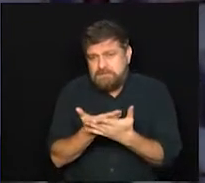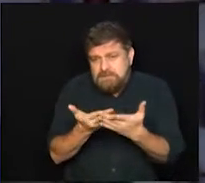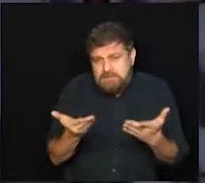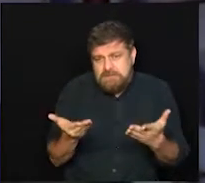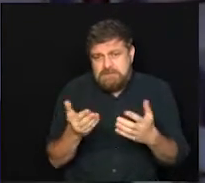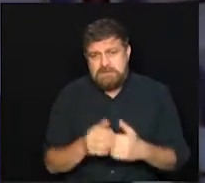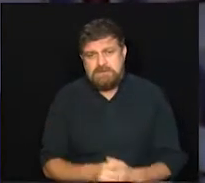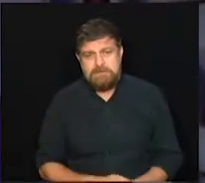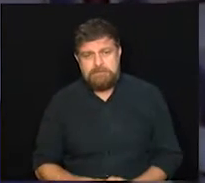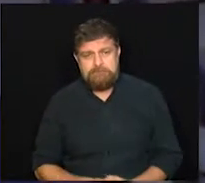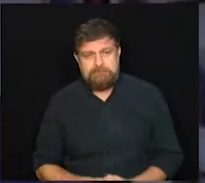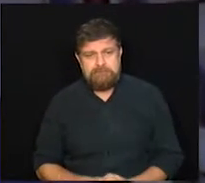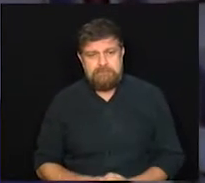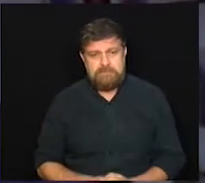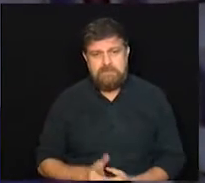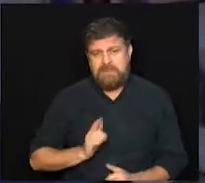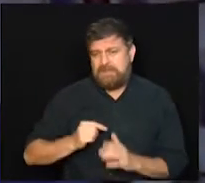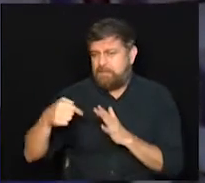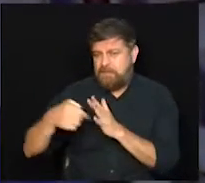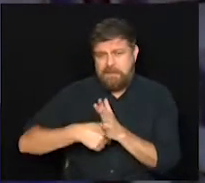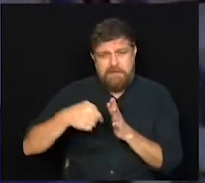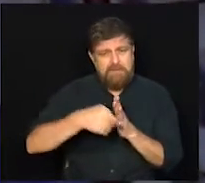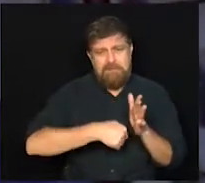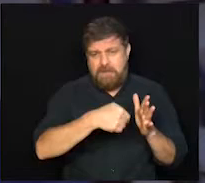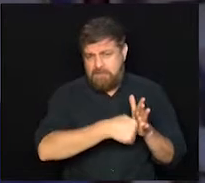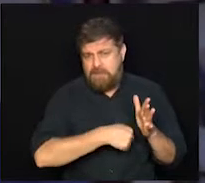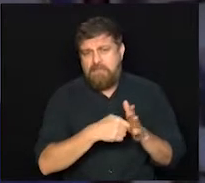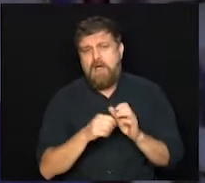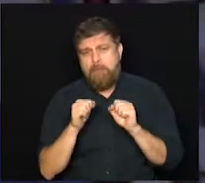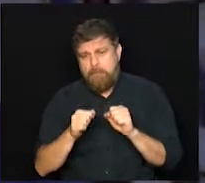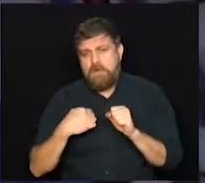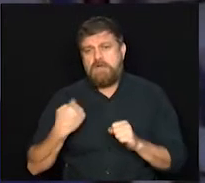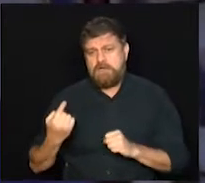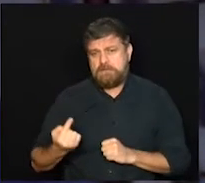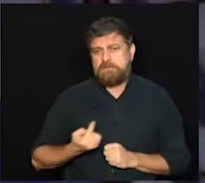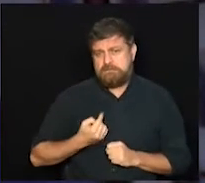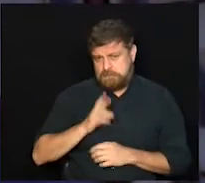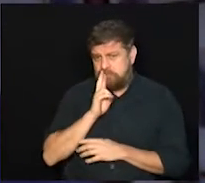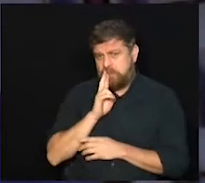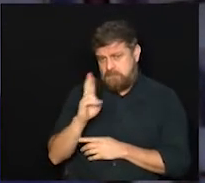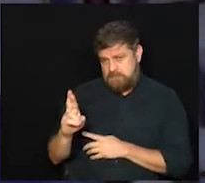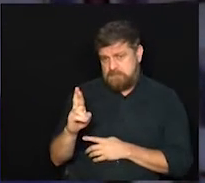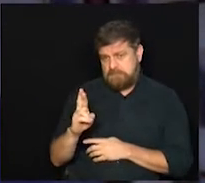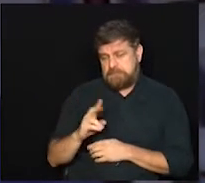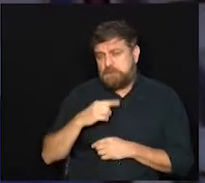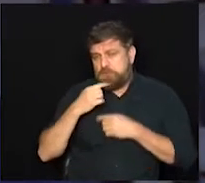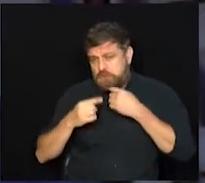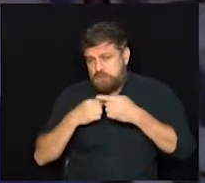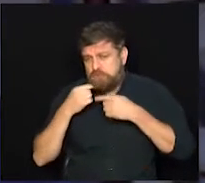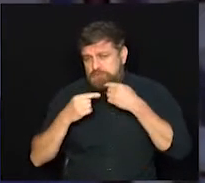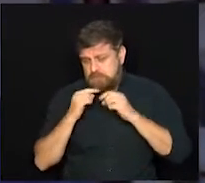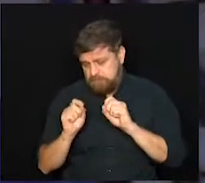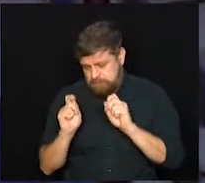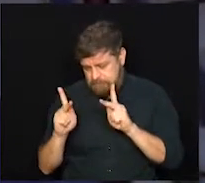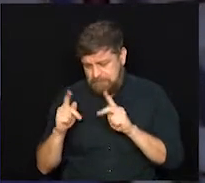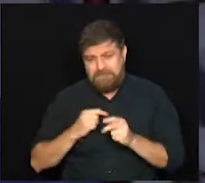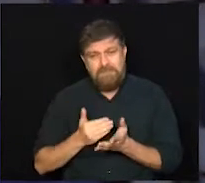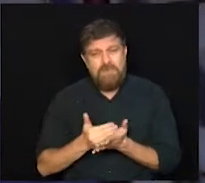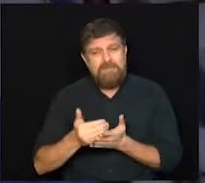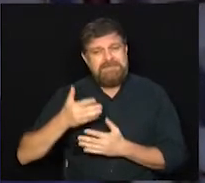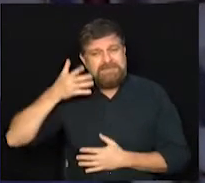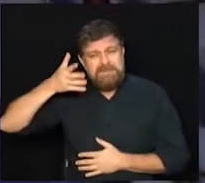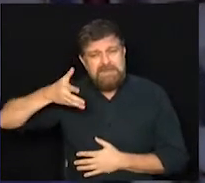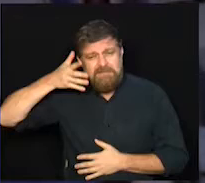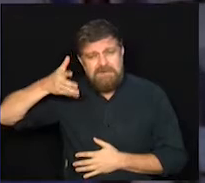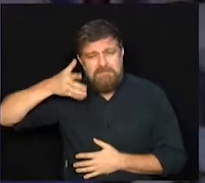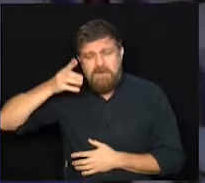ao questionar, me coloquem um pouco para atender as expectativas. Mas eu acho assim que eu queria começar falando, né,